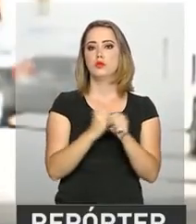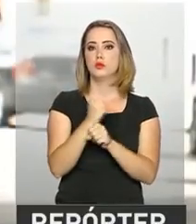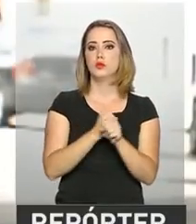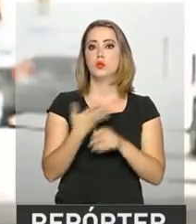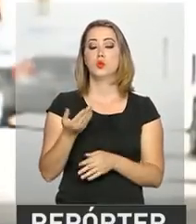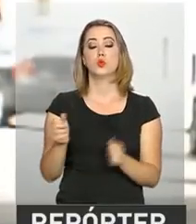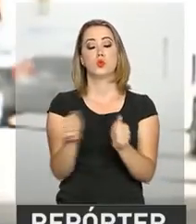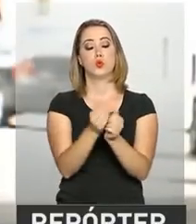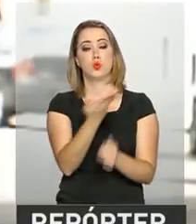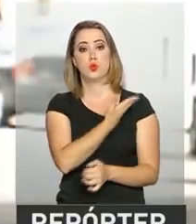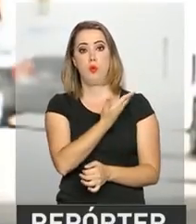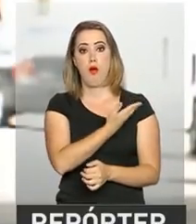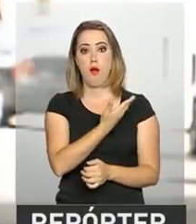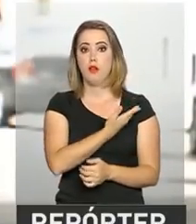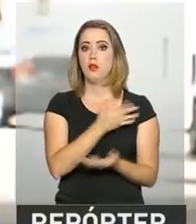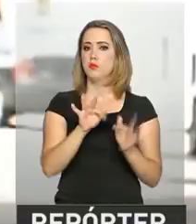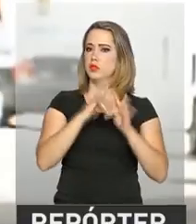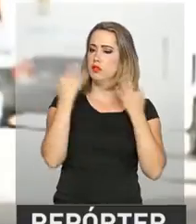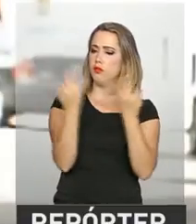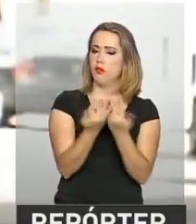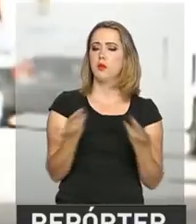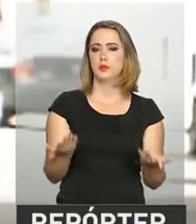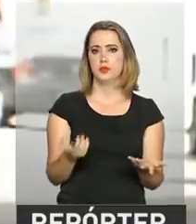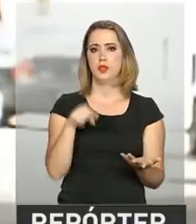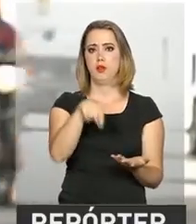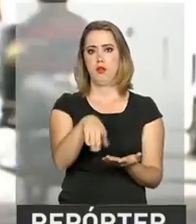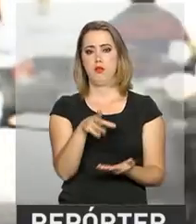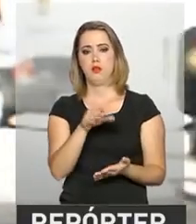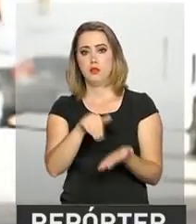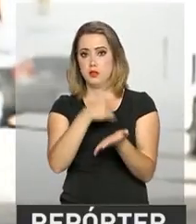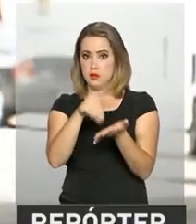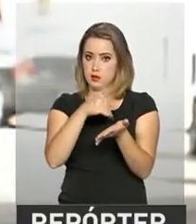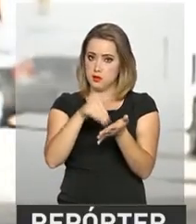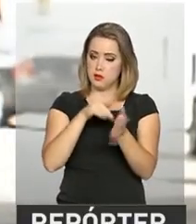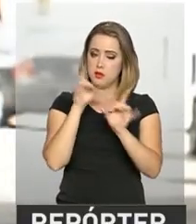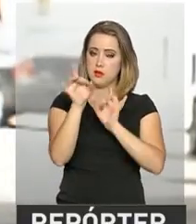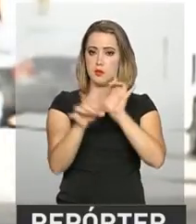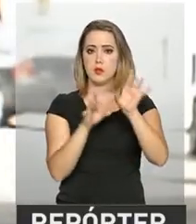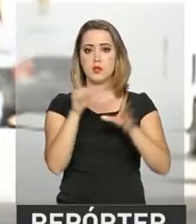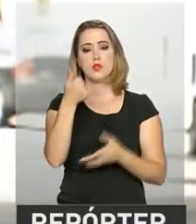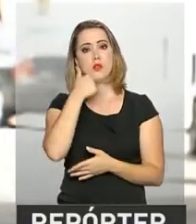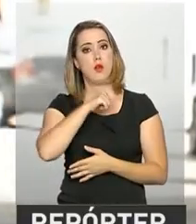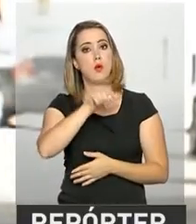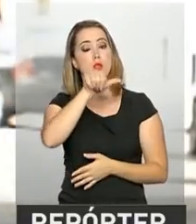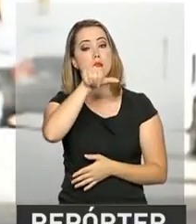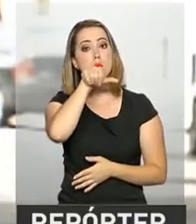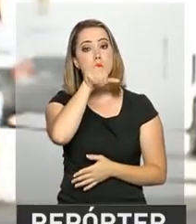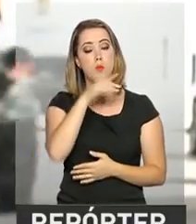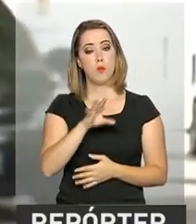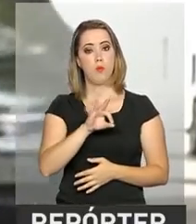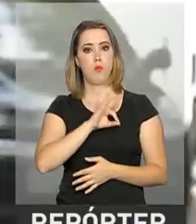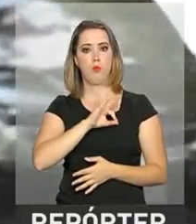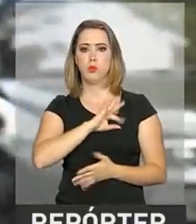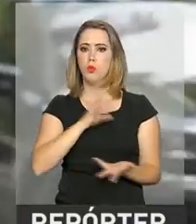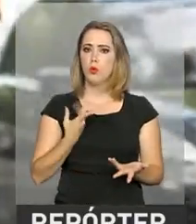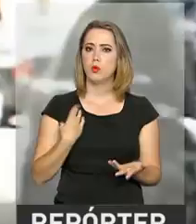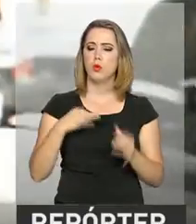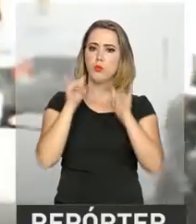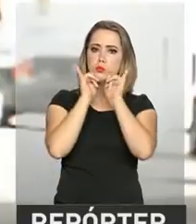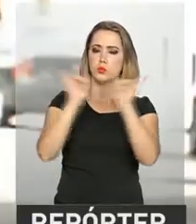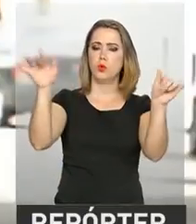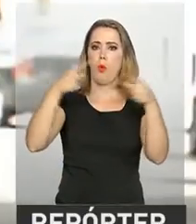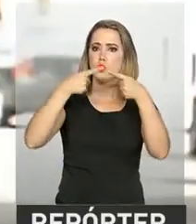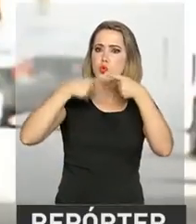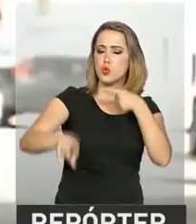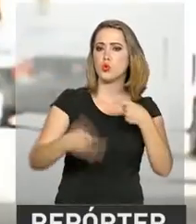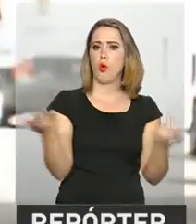e o filho de oito anos a secretaria especial de políticas para as mulheres do ministério da justiça e cidadania divulgou nota de repúdio